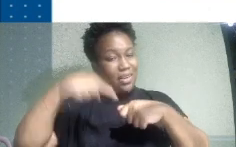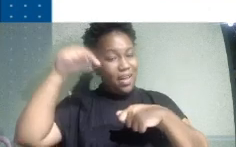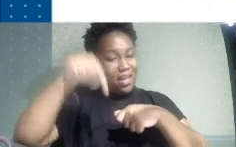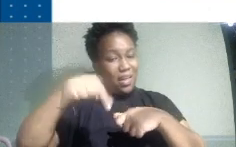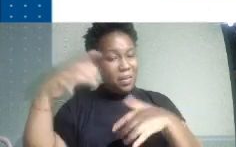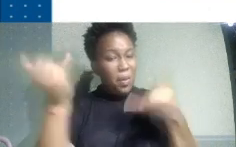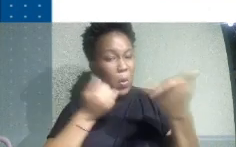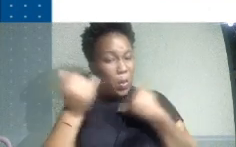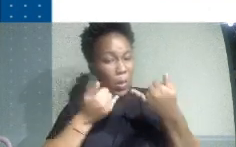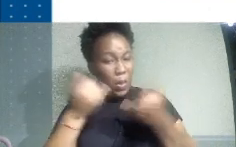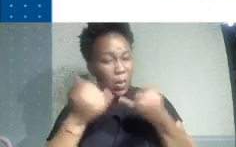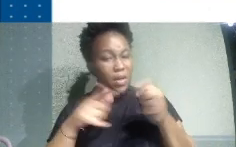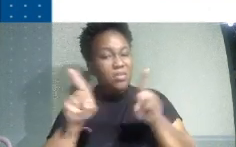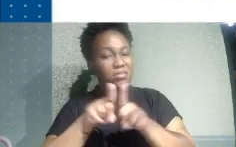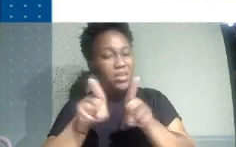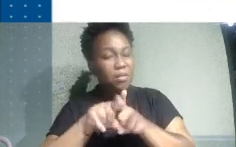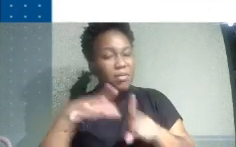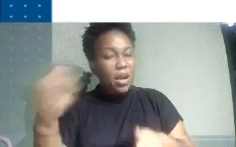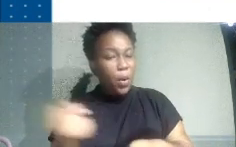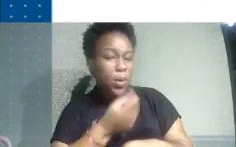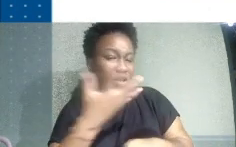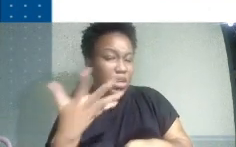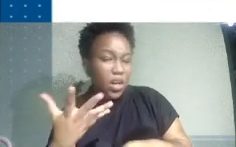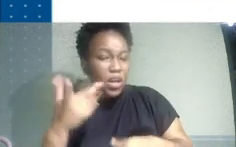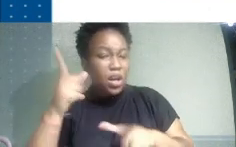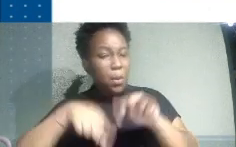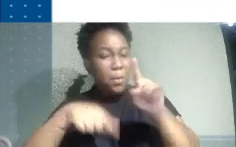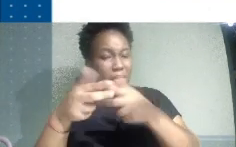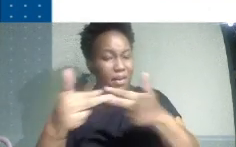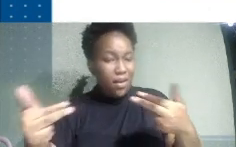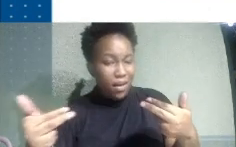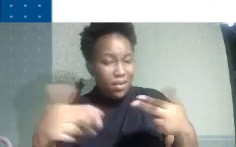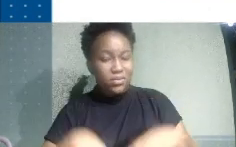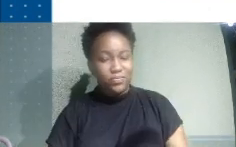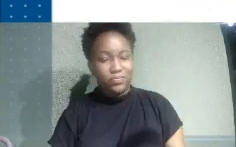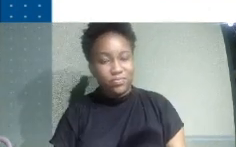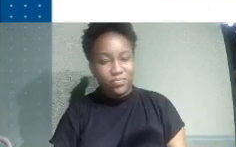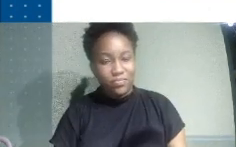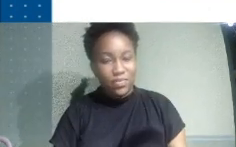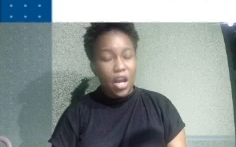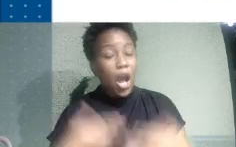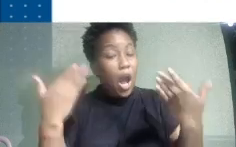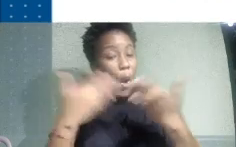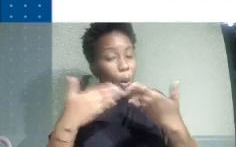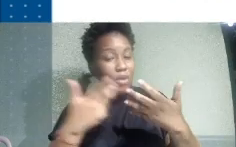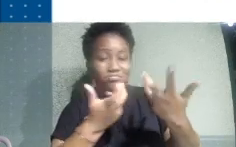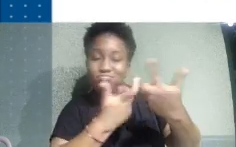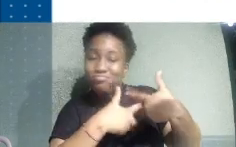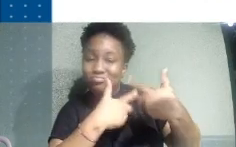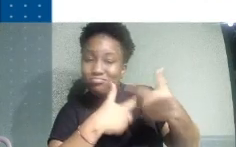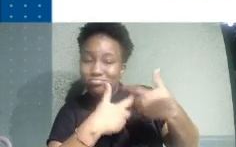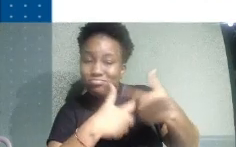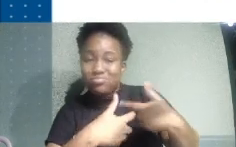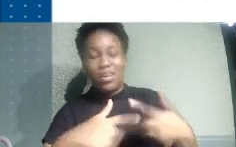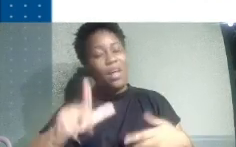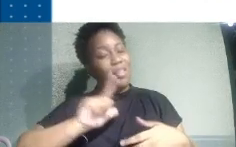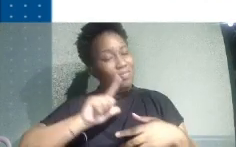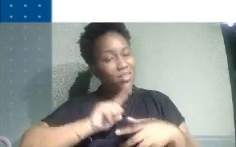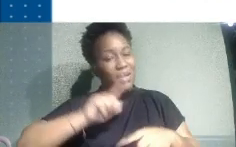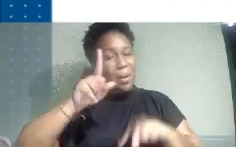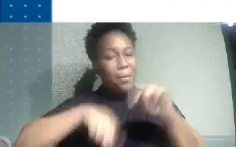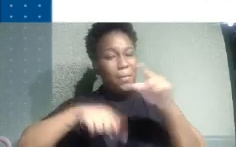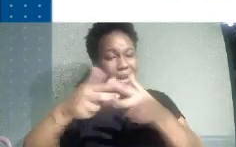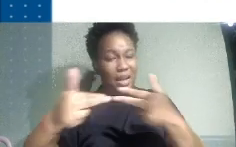da quantidade e tipos de equipamentos instalados. Pensa comigo, se você tem mais equipamentos, se você tem uma